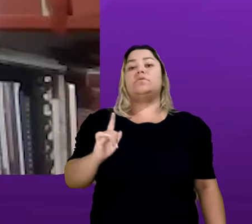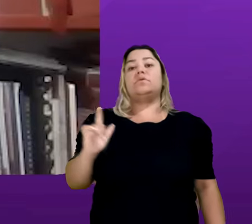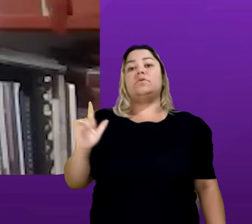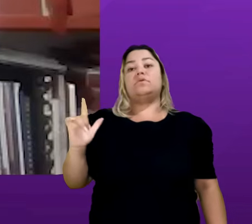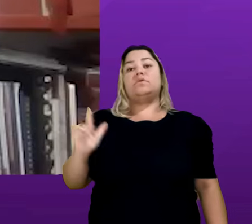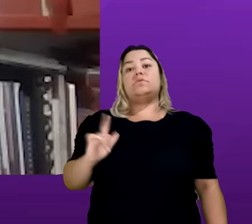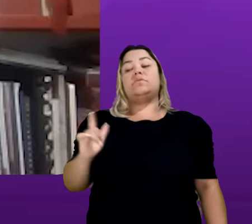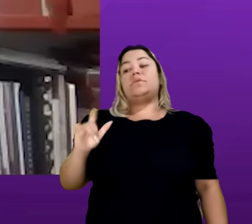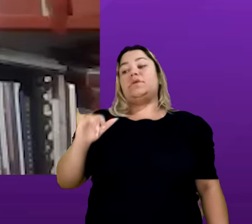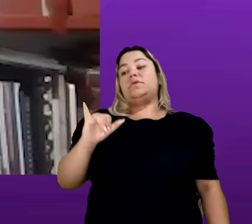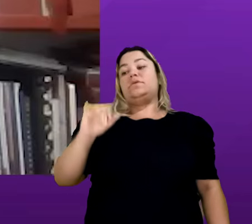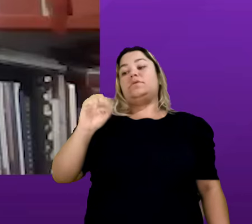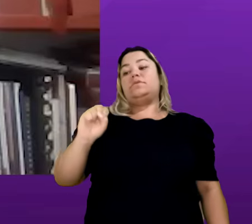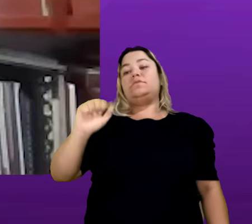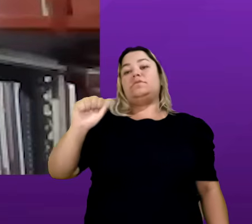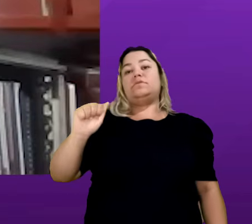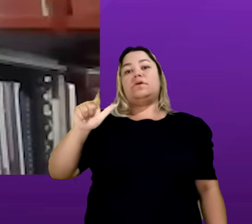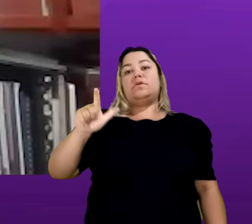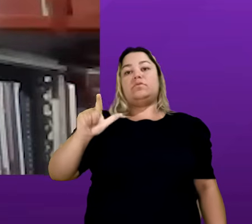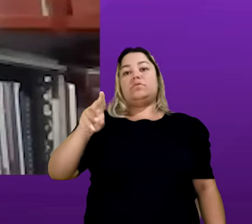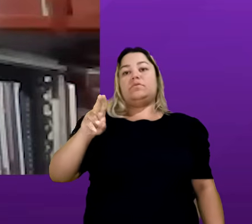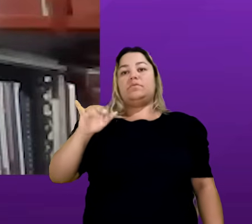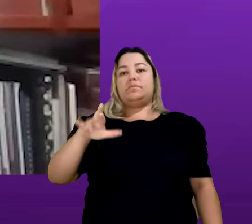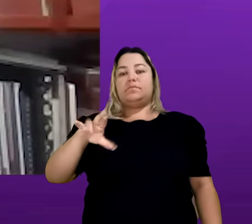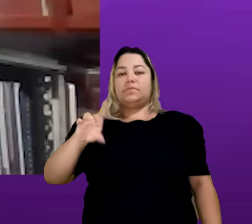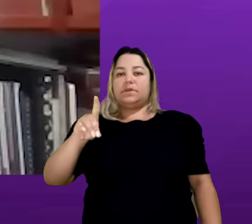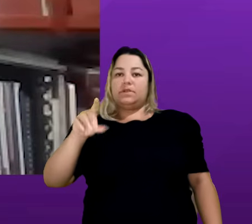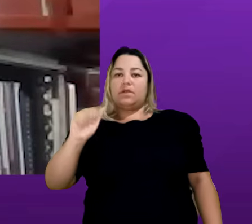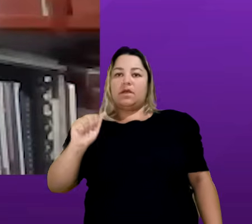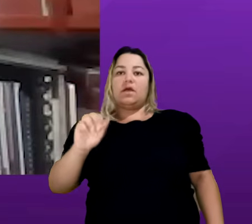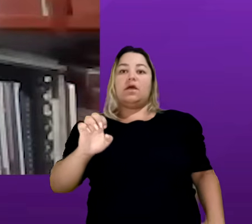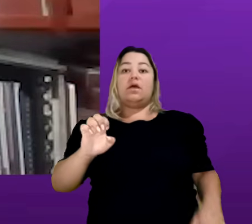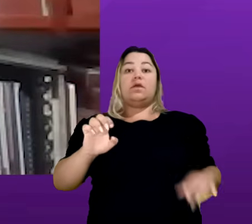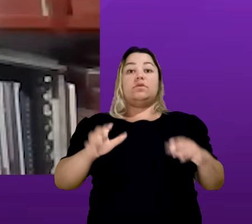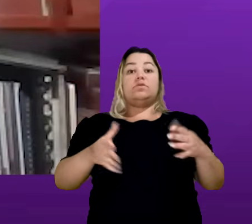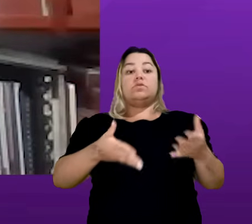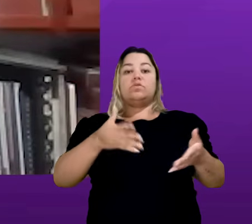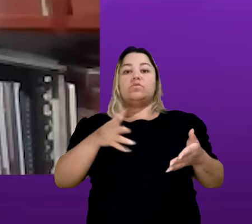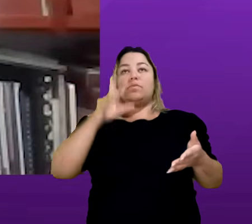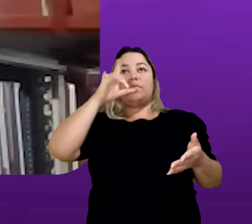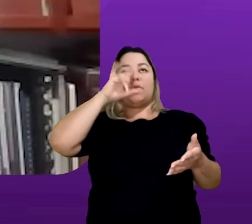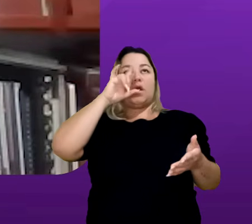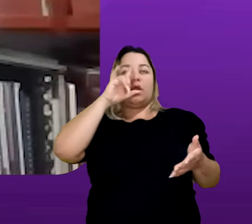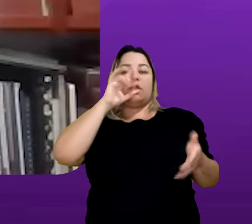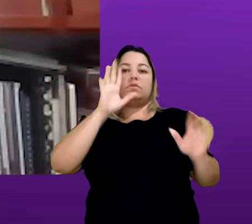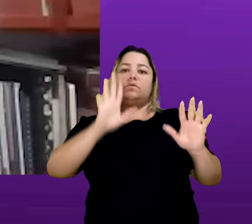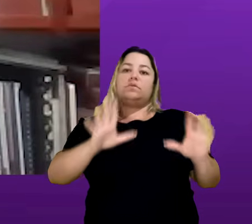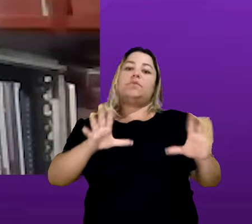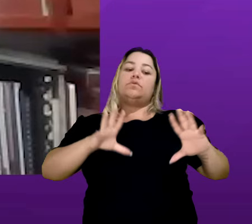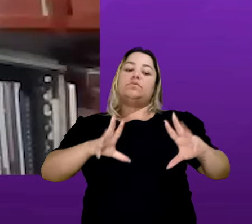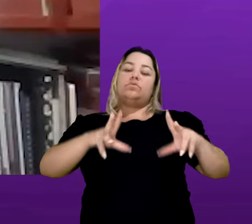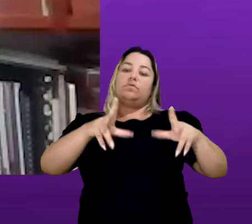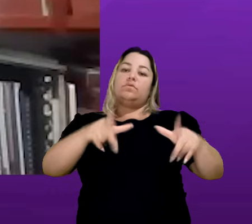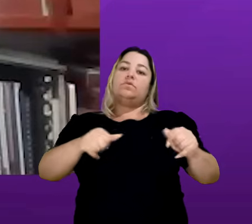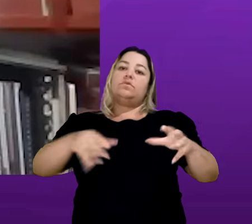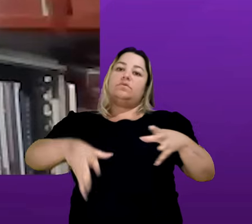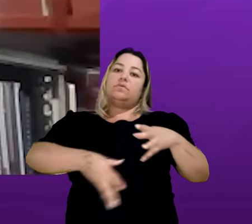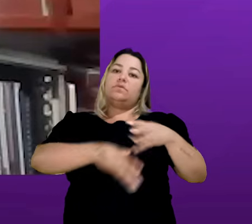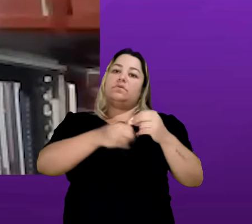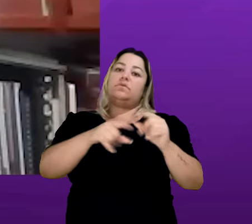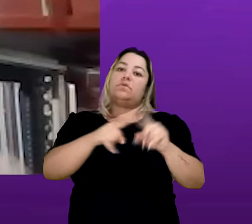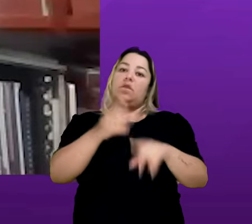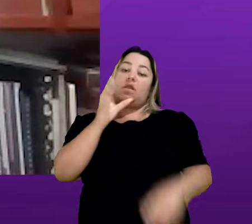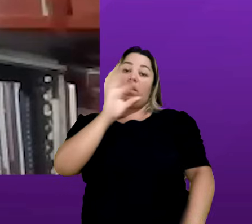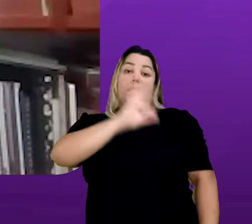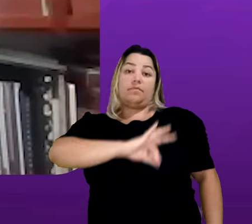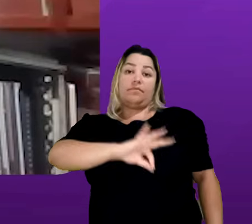insalubridade, periculosidade, dependendo de onde trabalha. Então, o conjunto disso é o que a gente chama de remuneração, que é para poder